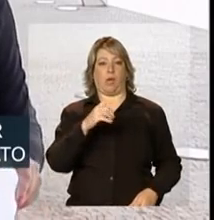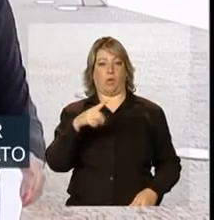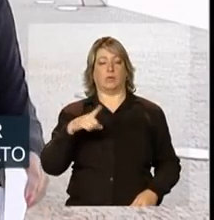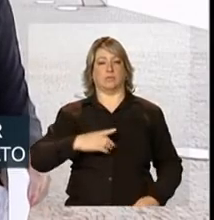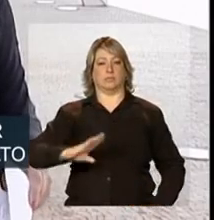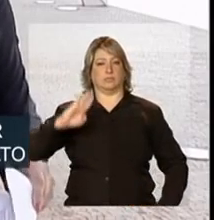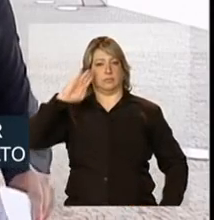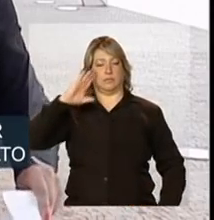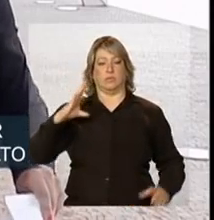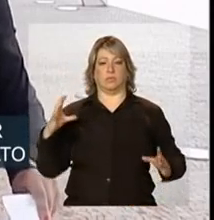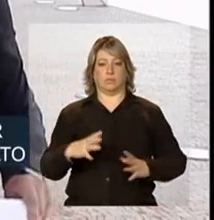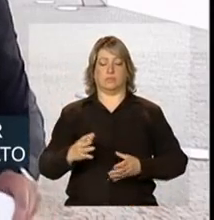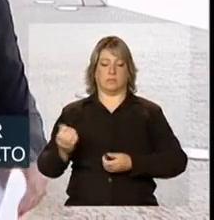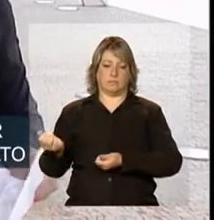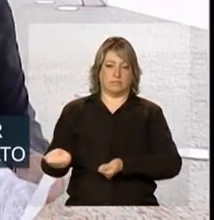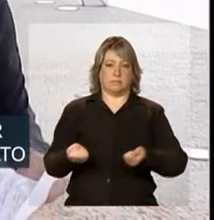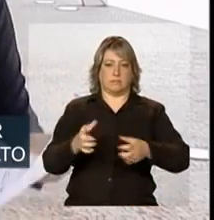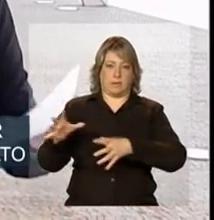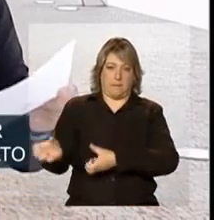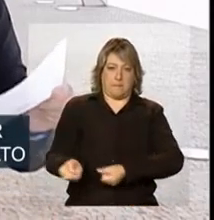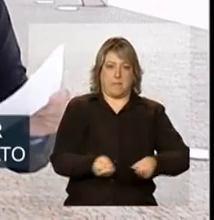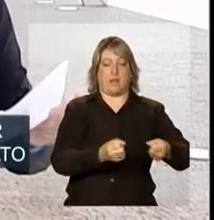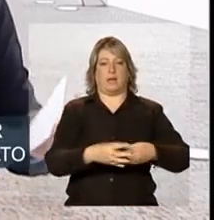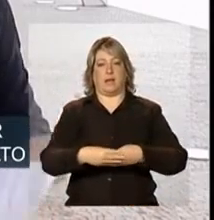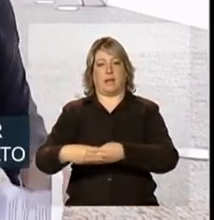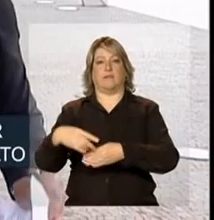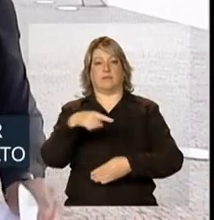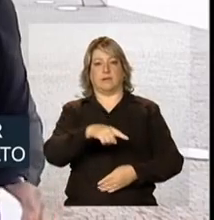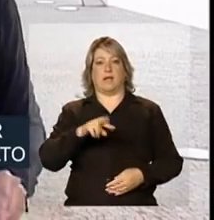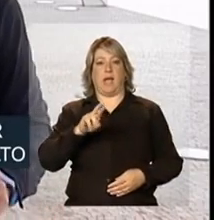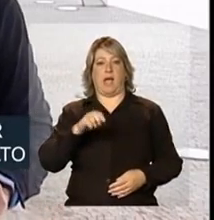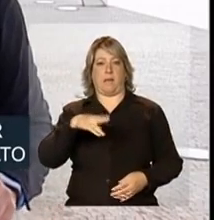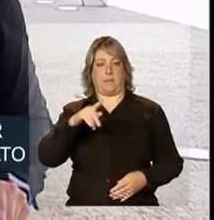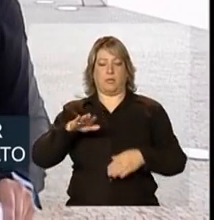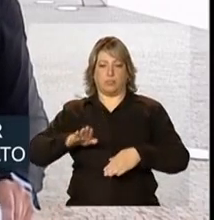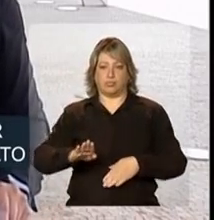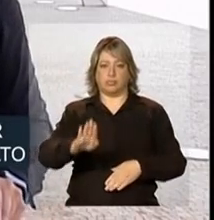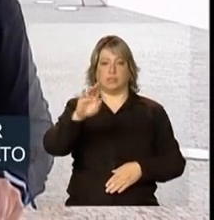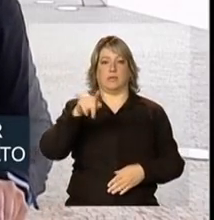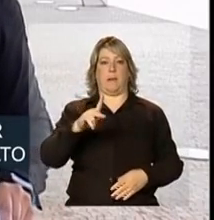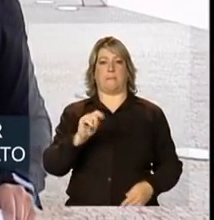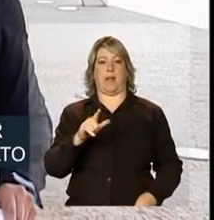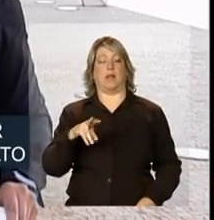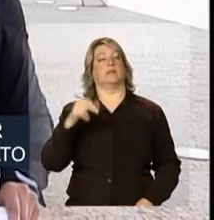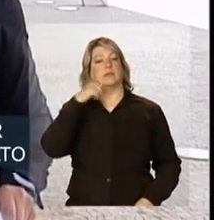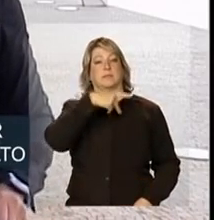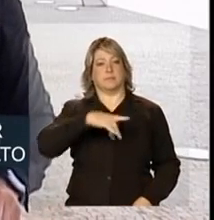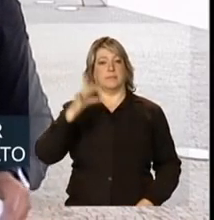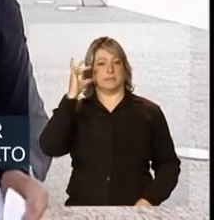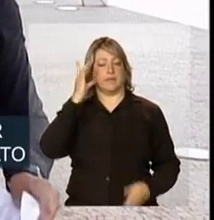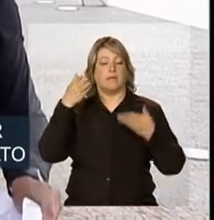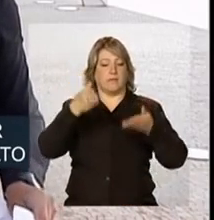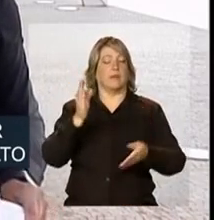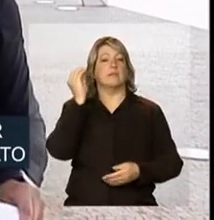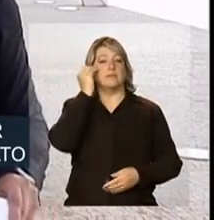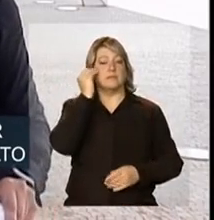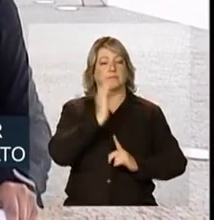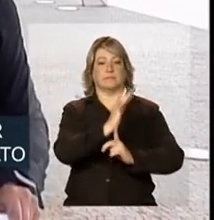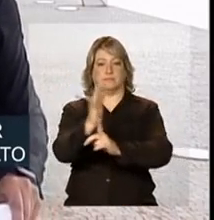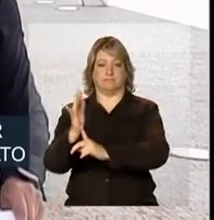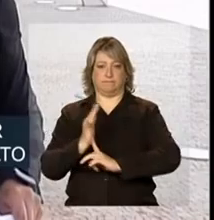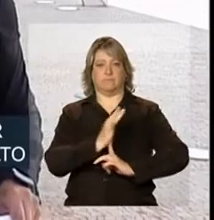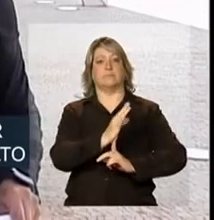da Guarda Presidencial e vai subir pela rampa. A presidenta Dilma Roussef vai participar do velório ao lado de autoridades